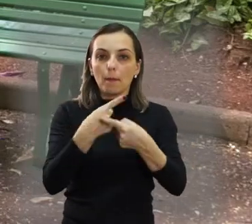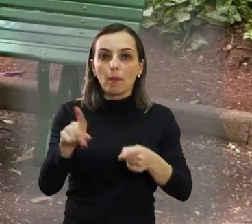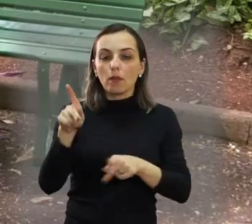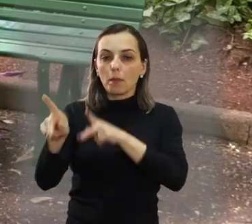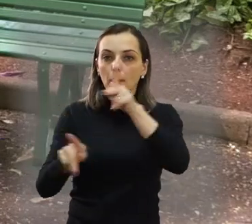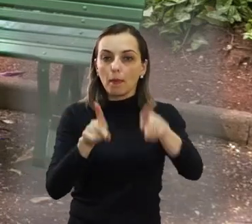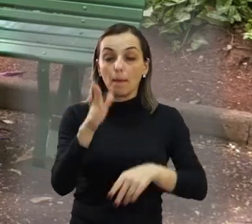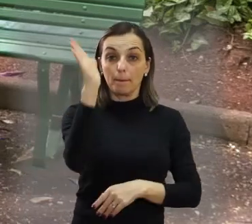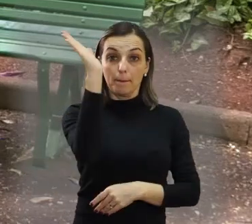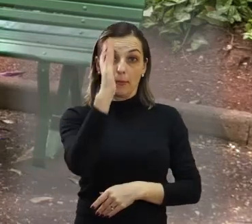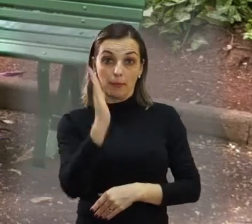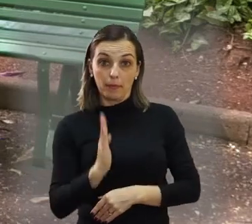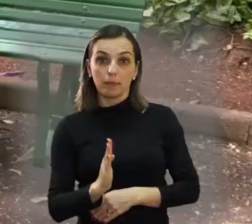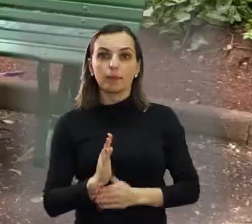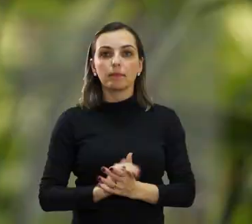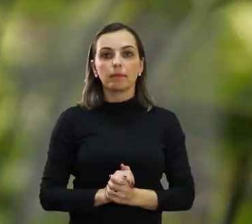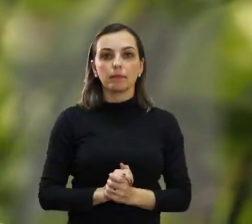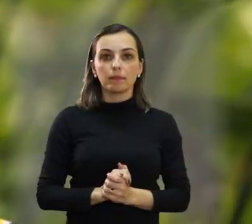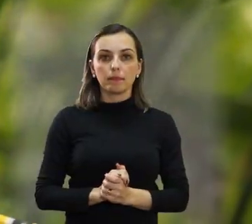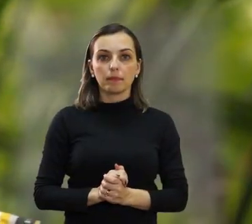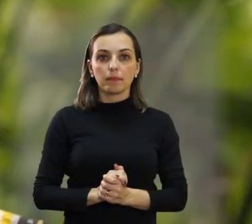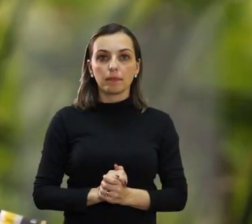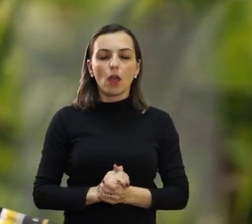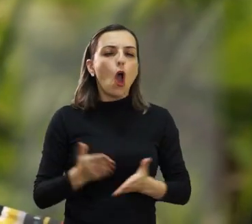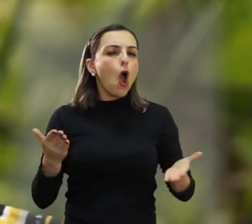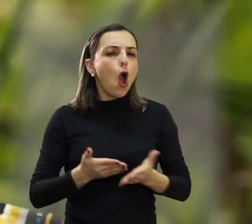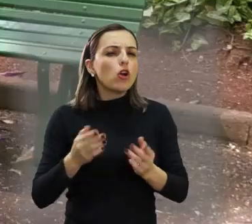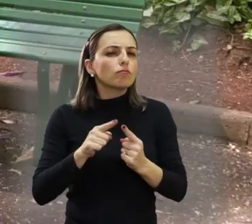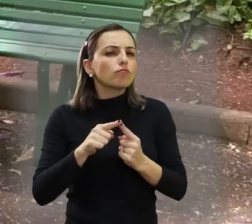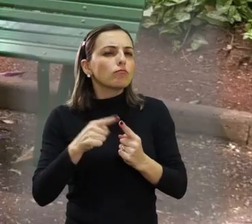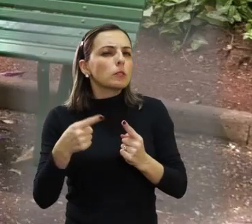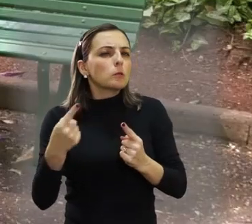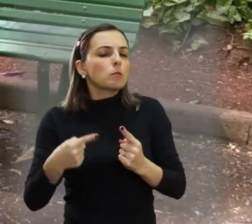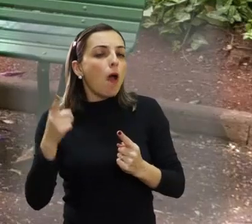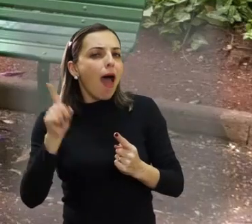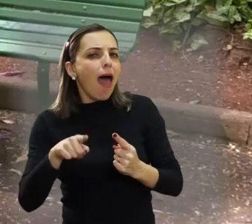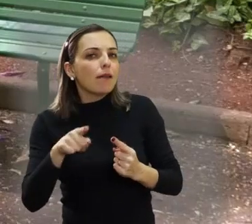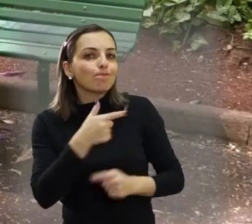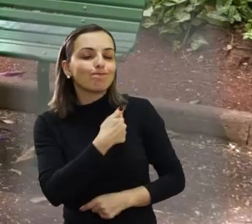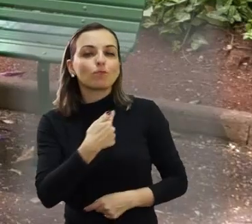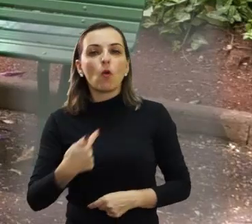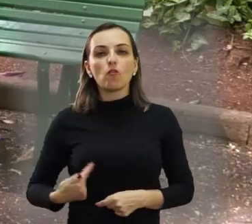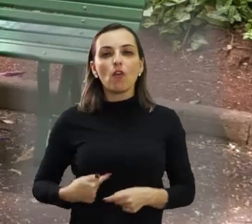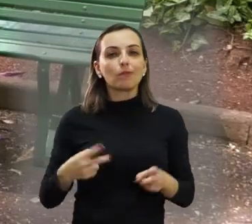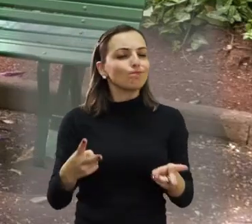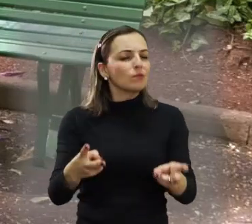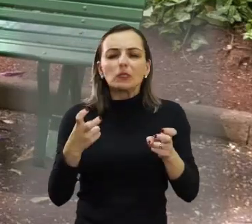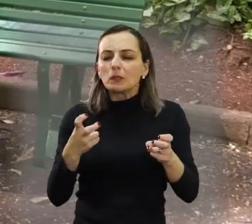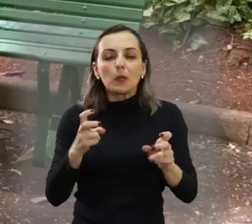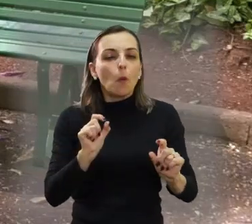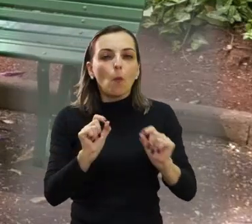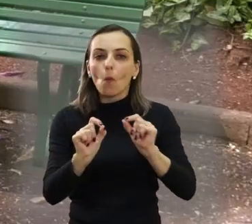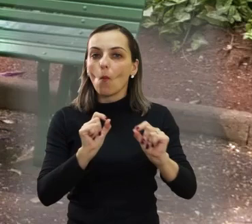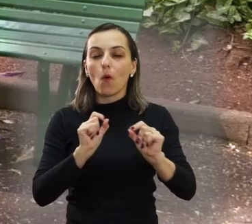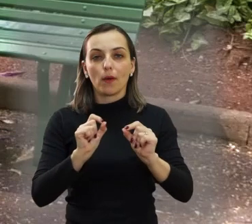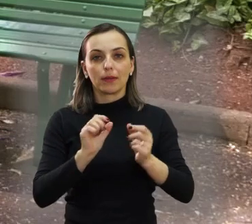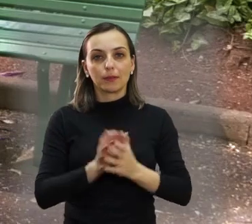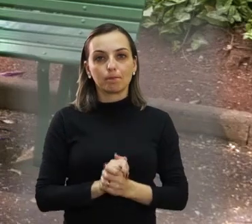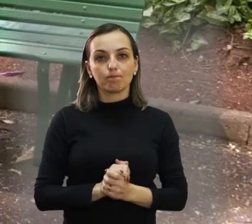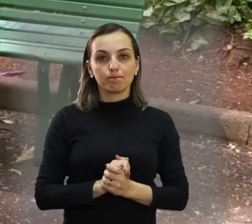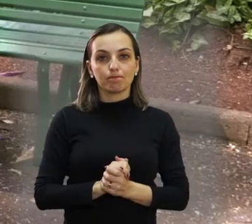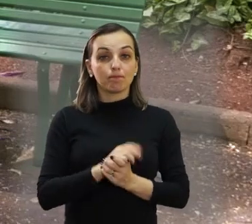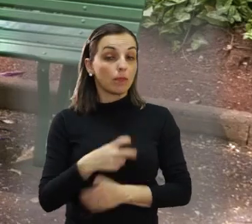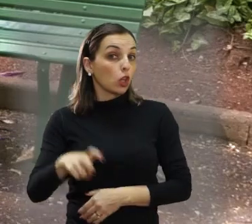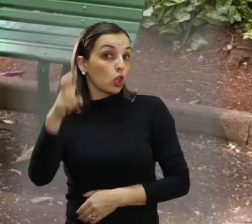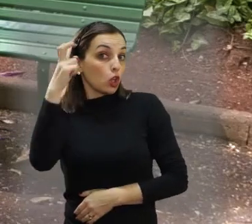ligado à música popular brasileira. O grande desafio é ainda os nossos